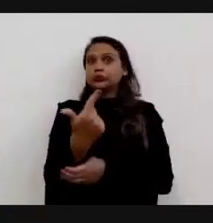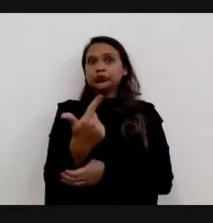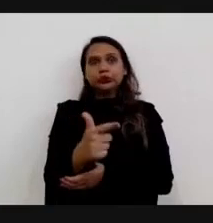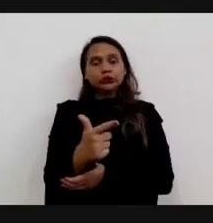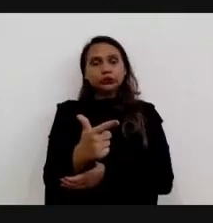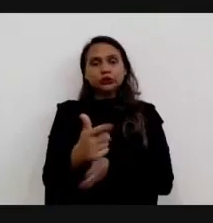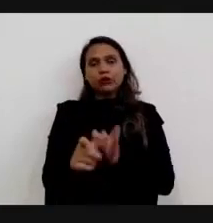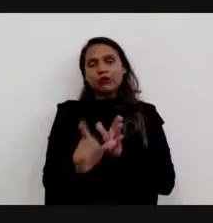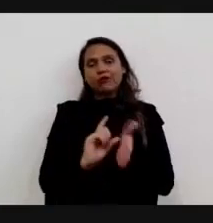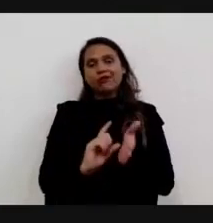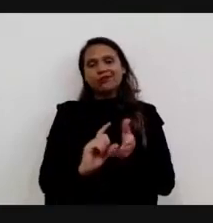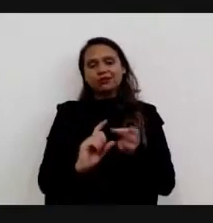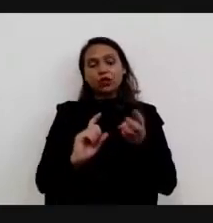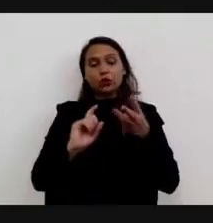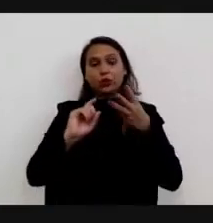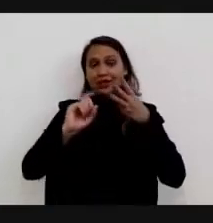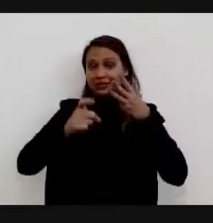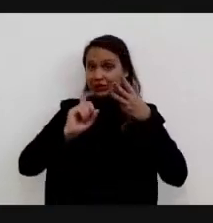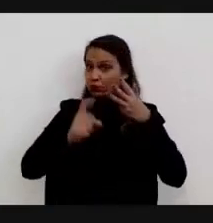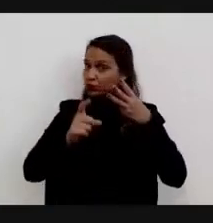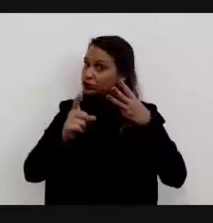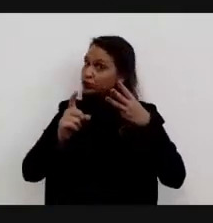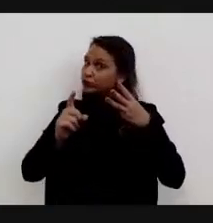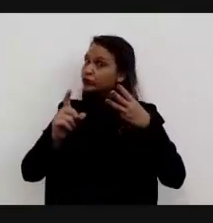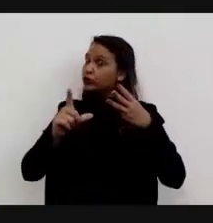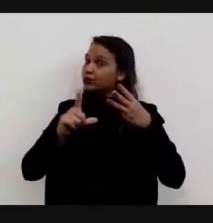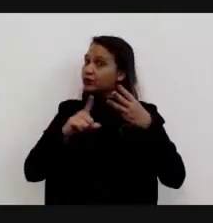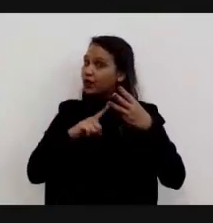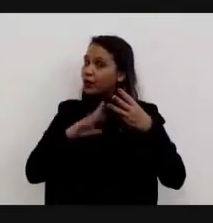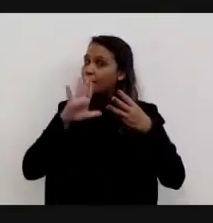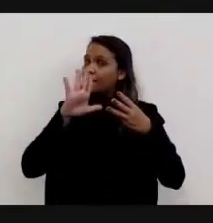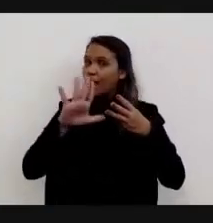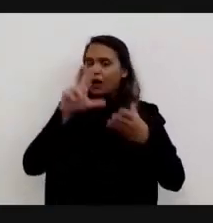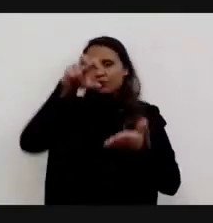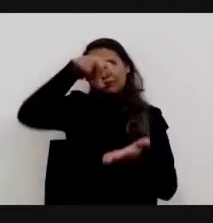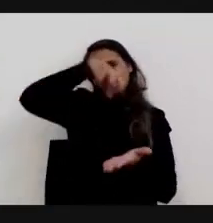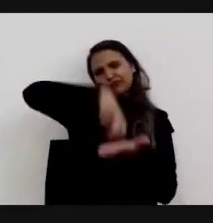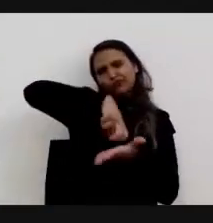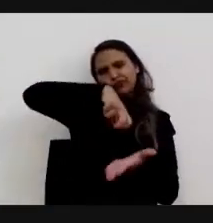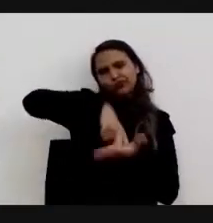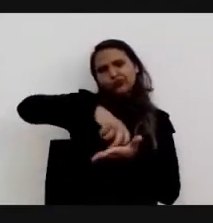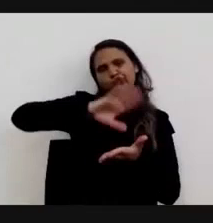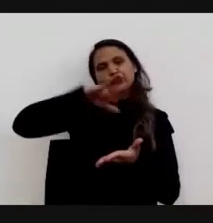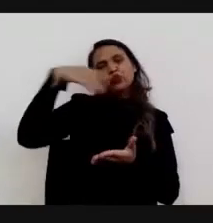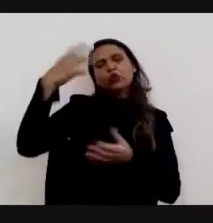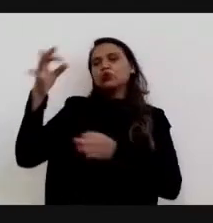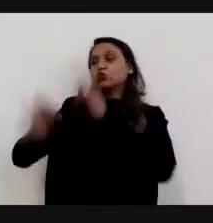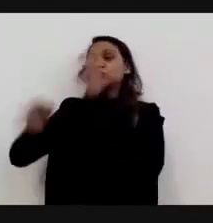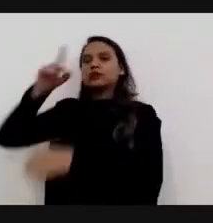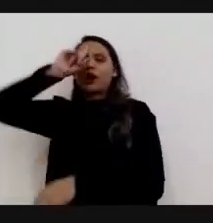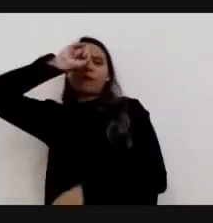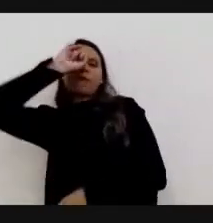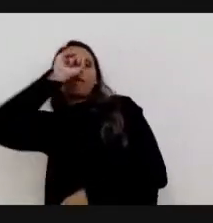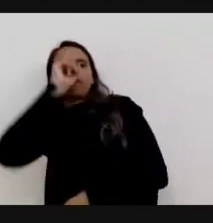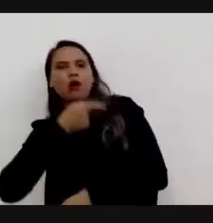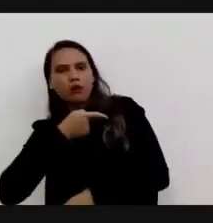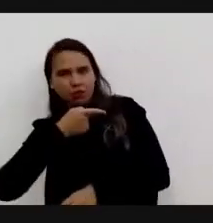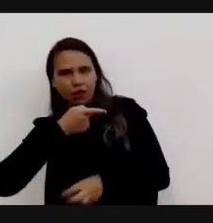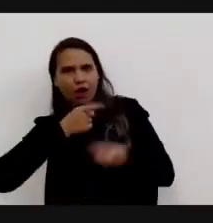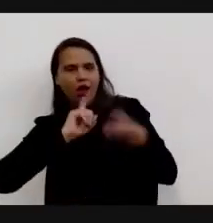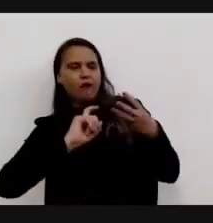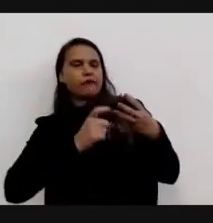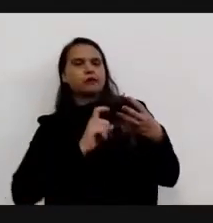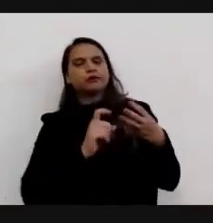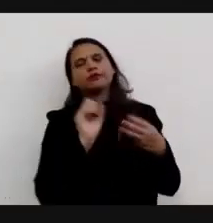no executivo, quando existe, é porque é imposto pelo judiciário. De forma que a